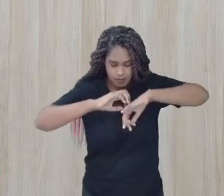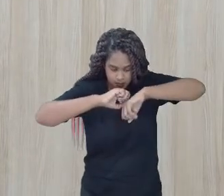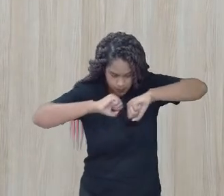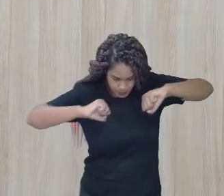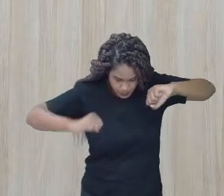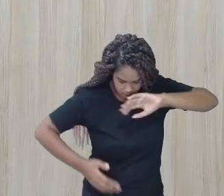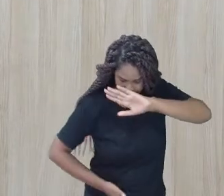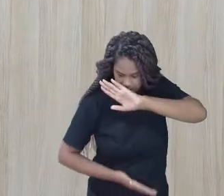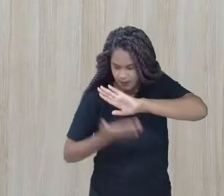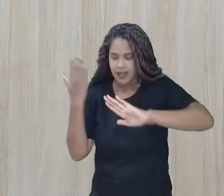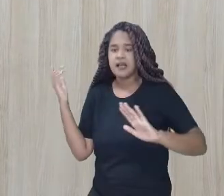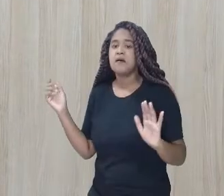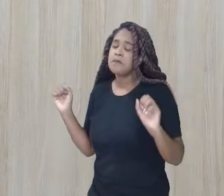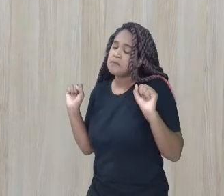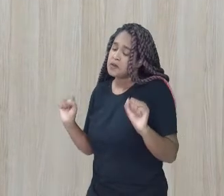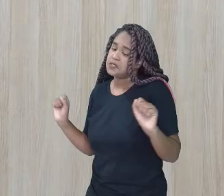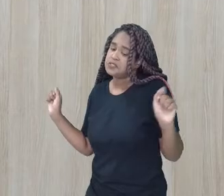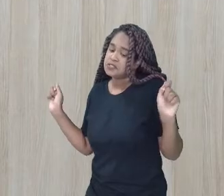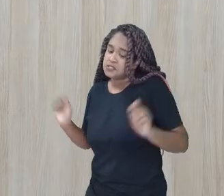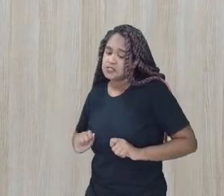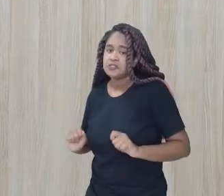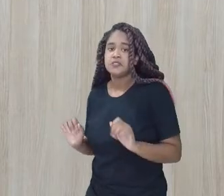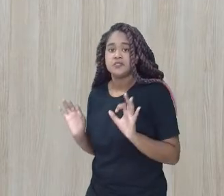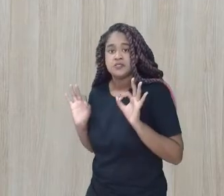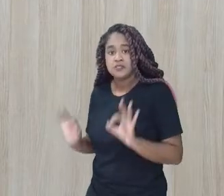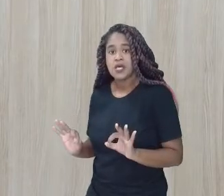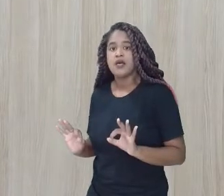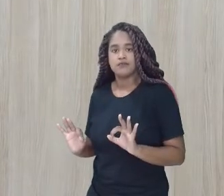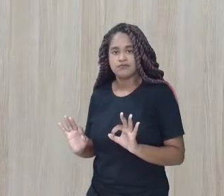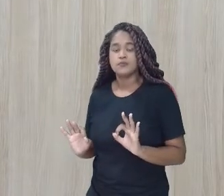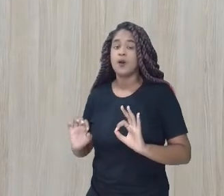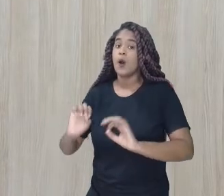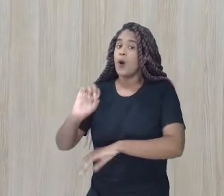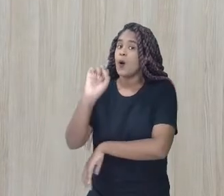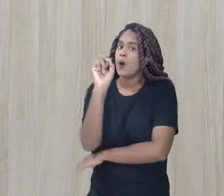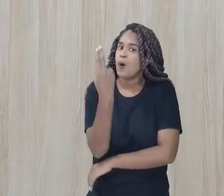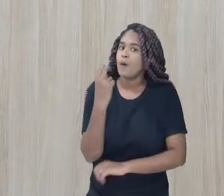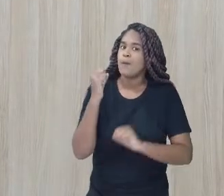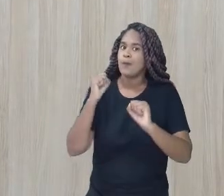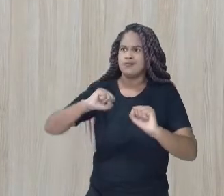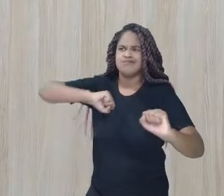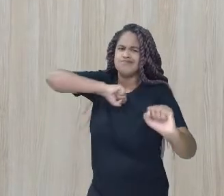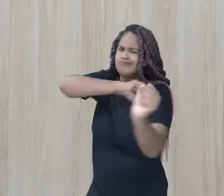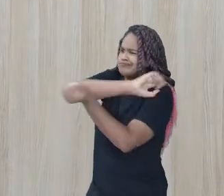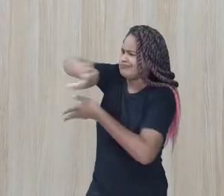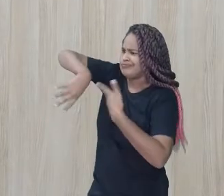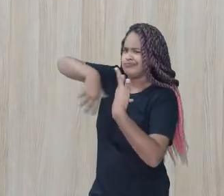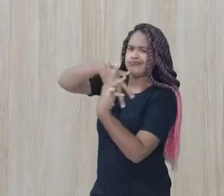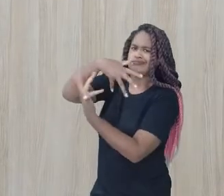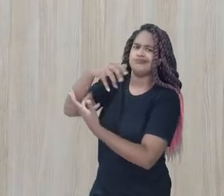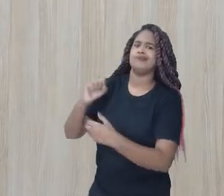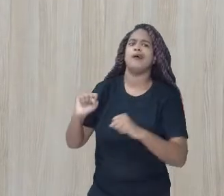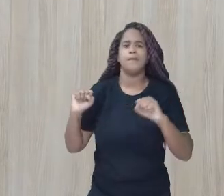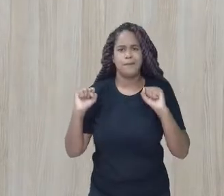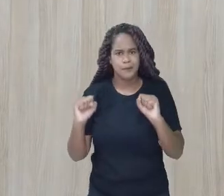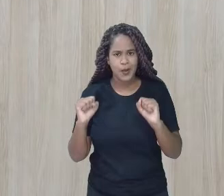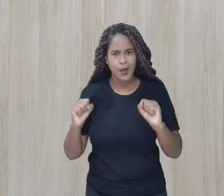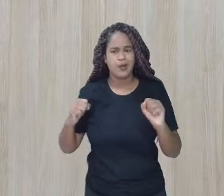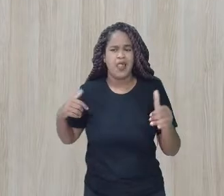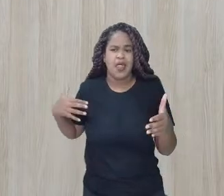funcionar e a história seguir com o seu caminho final feliz, ou ela também pode dar muito errado, minha gente, e